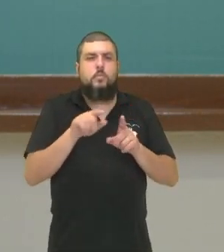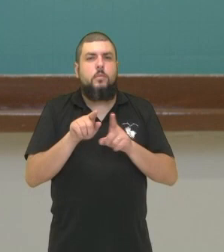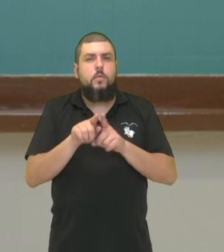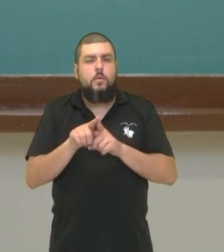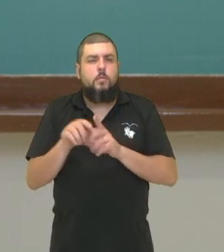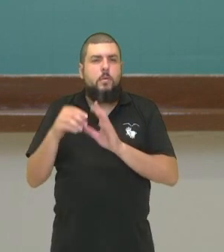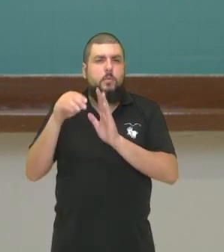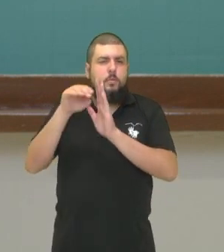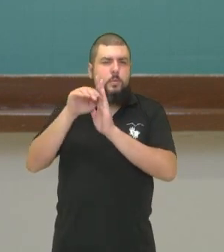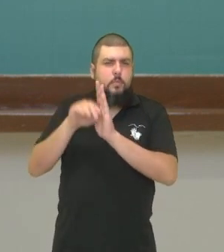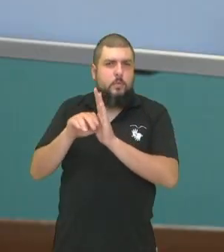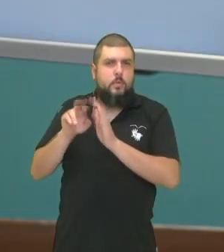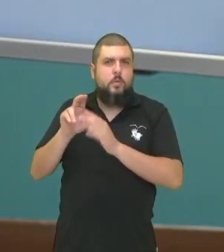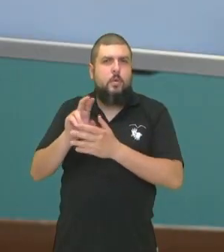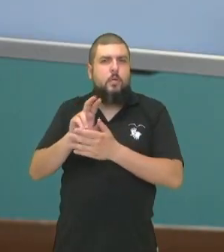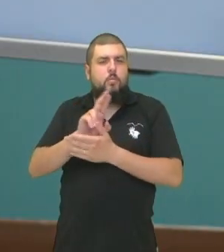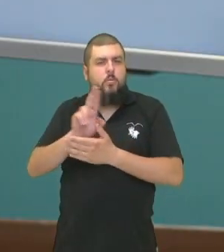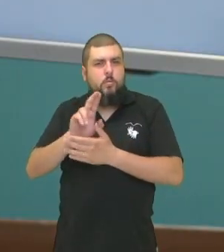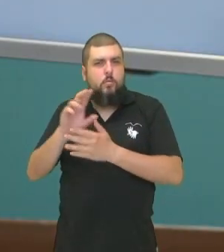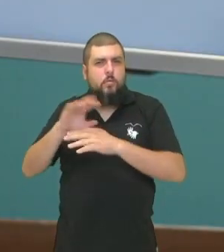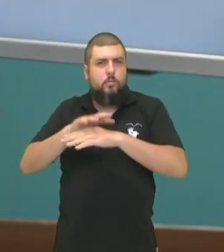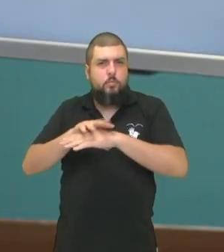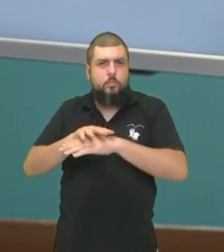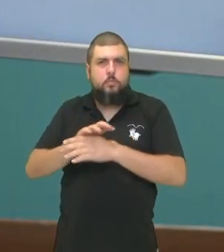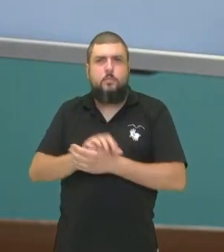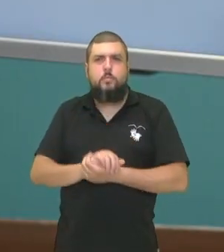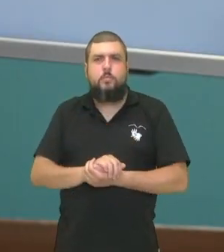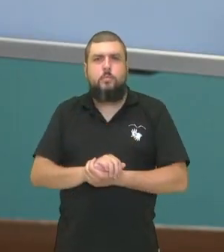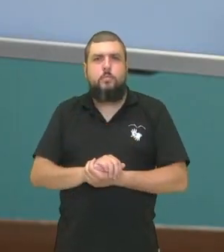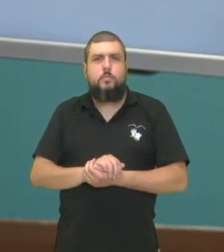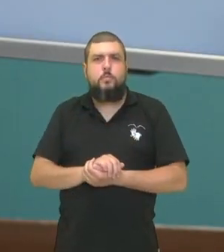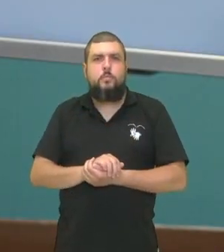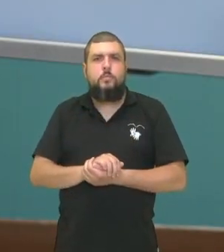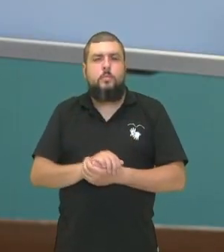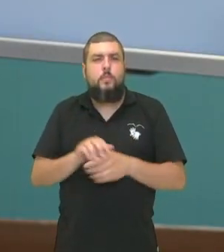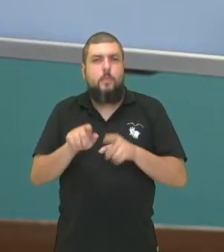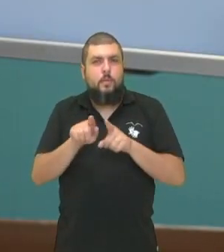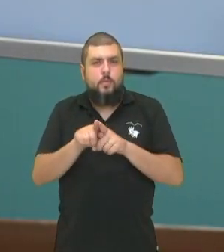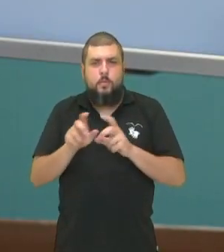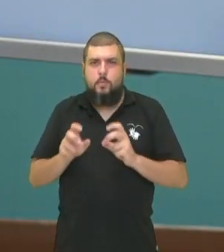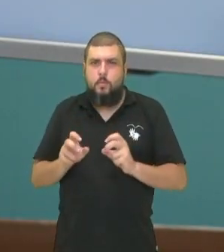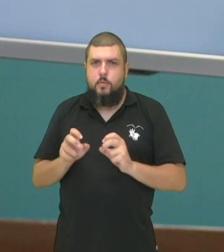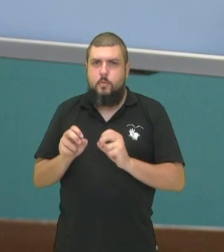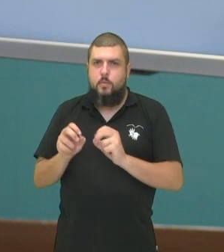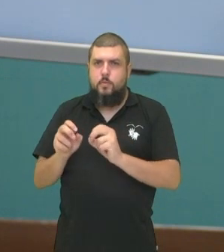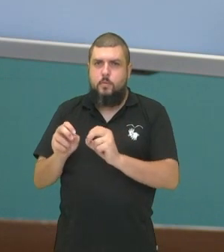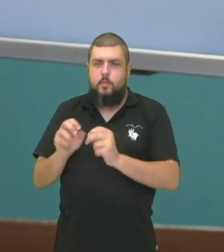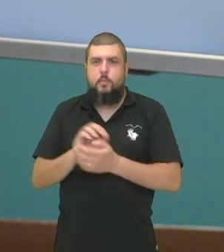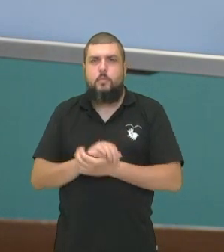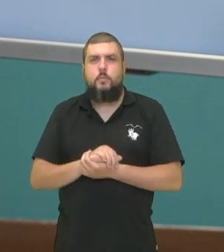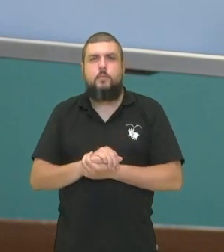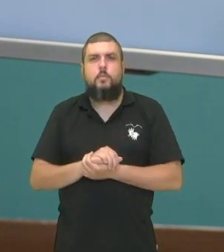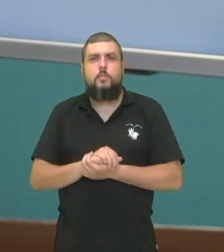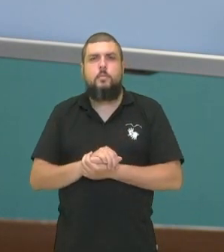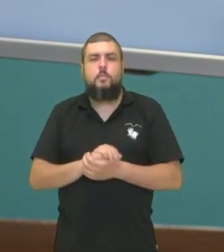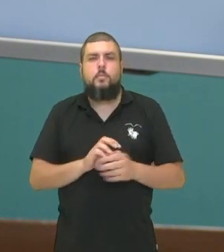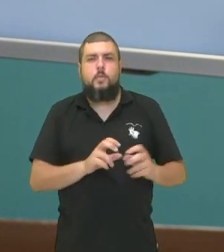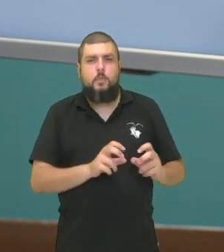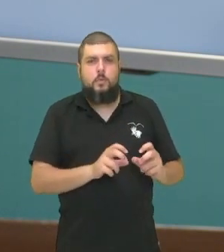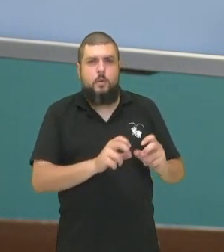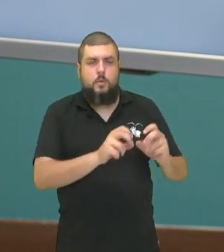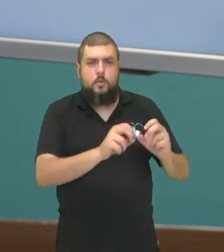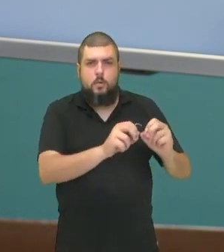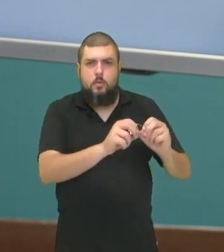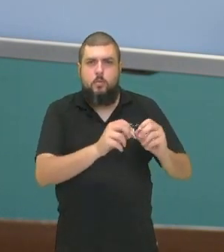gonorreia, sífilis e outras. Também existe o câncer, tanto o câncer de próstata quanto